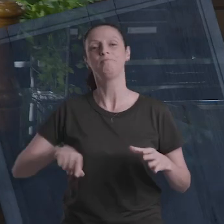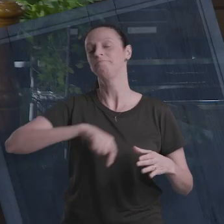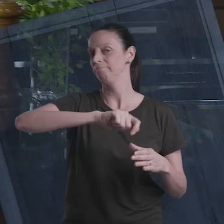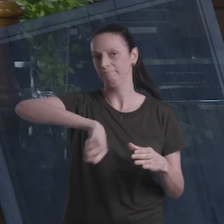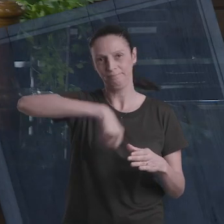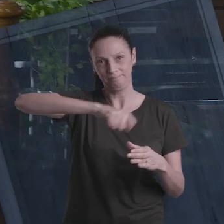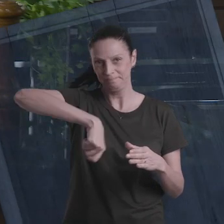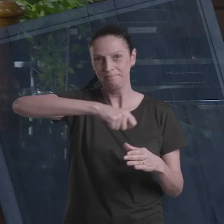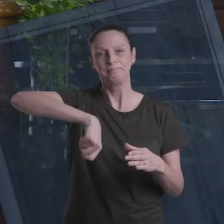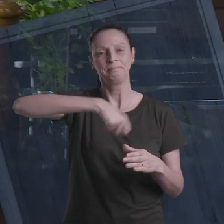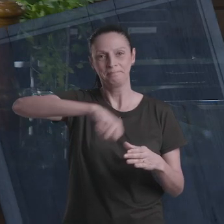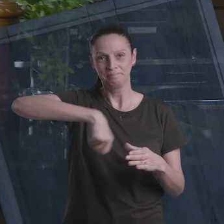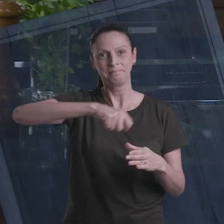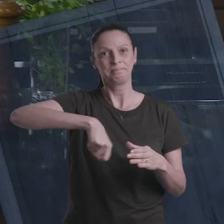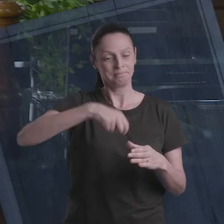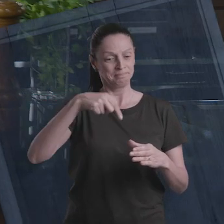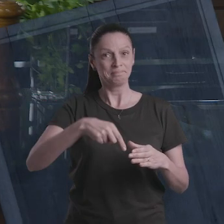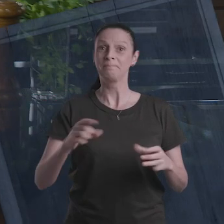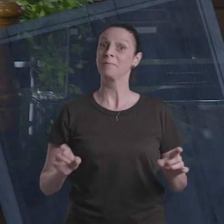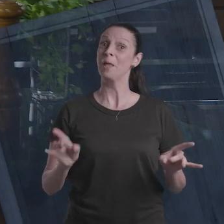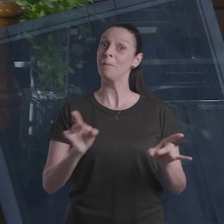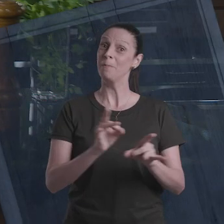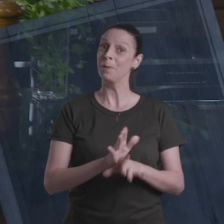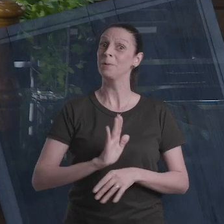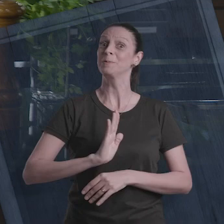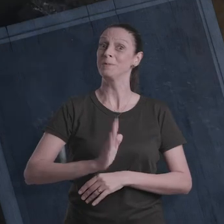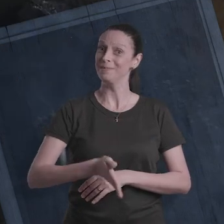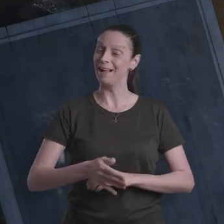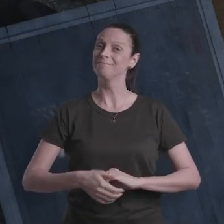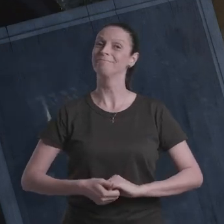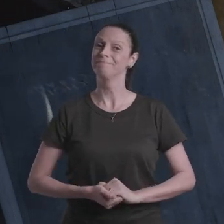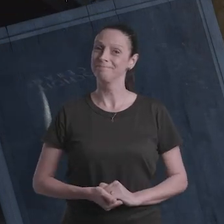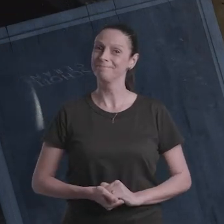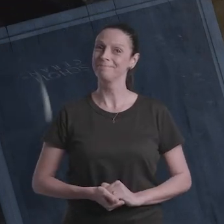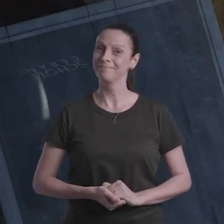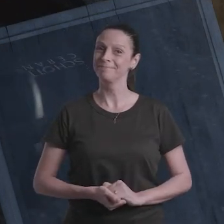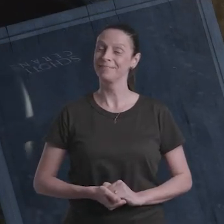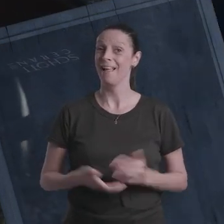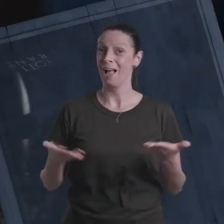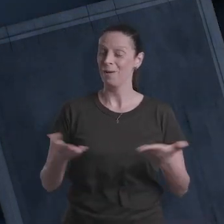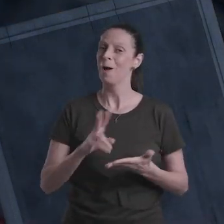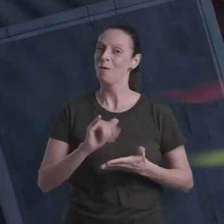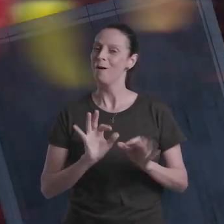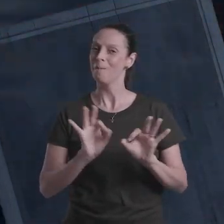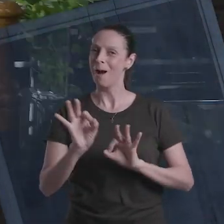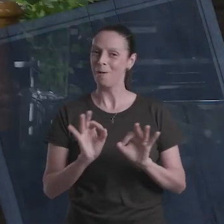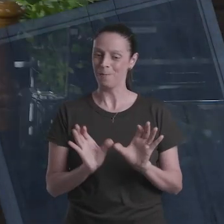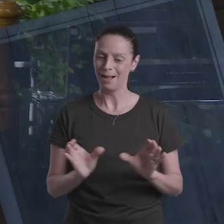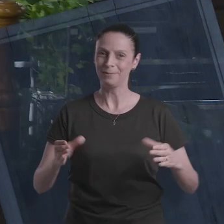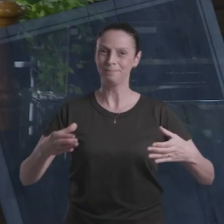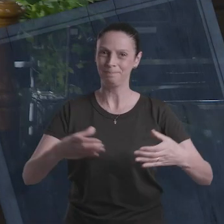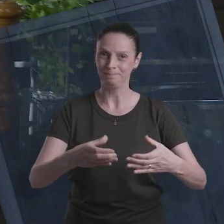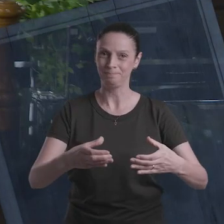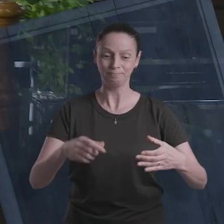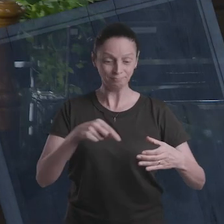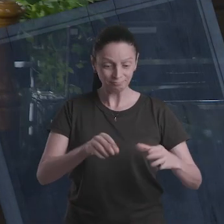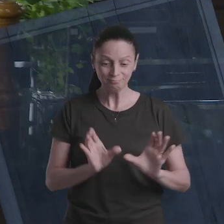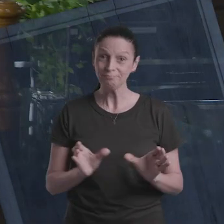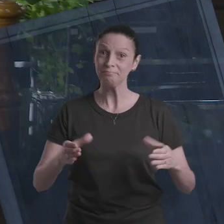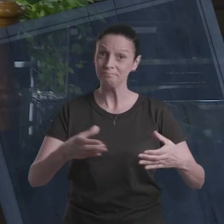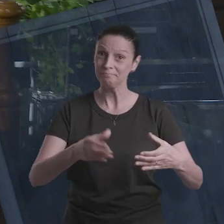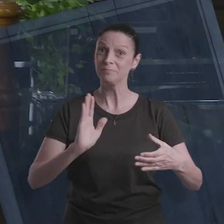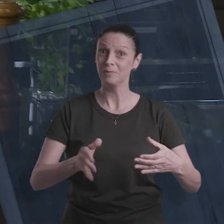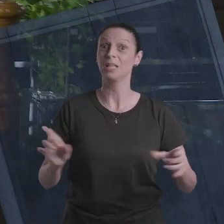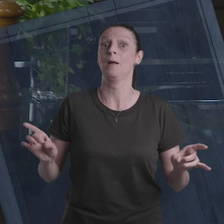Só misturar e está pronto essa parte. E já vamos partir para a montagem. A nossa massa já